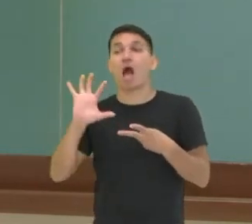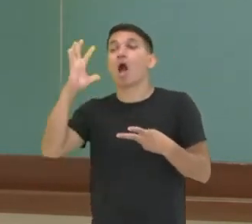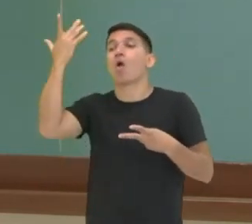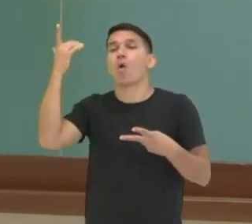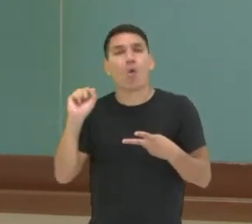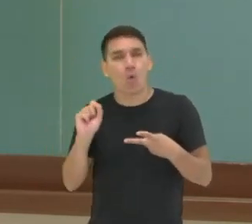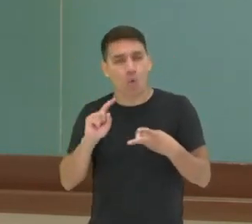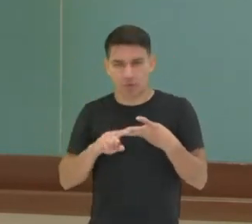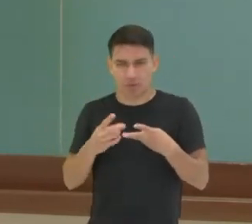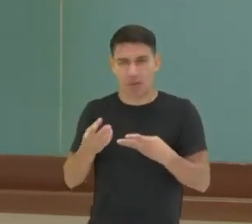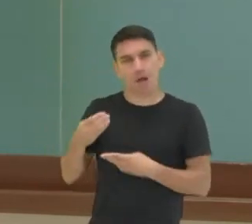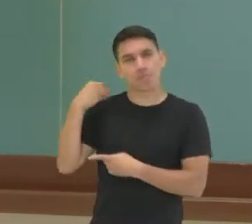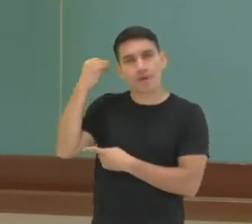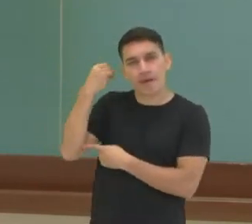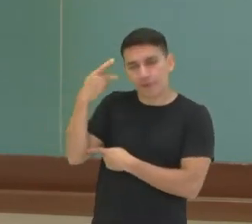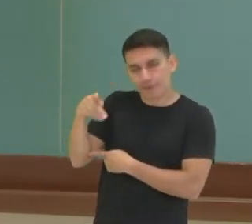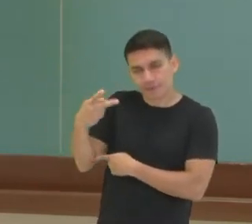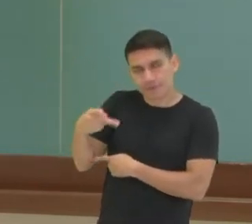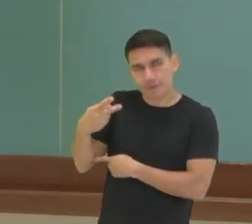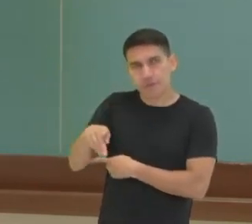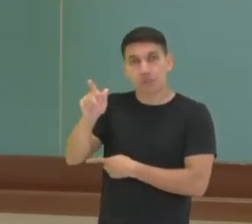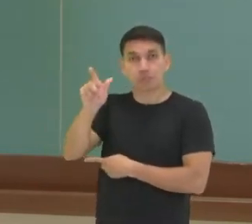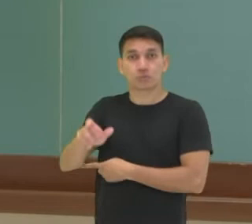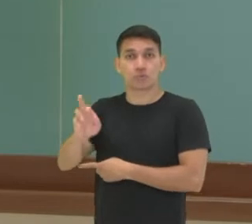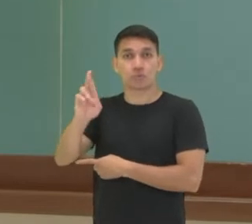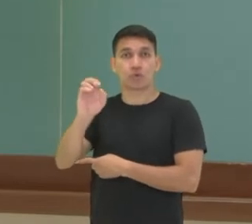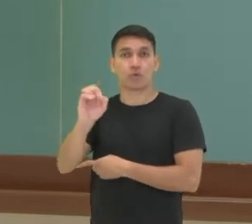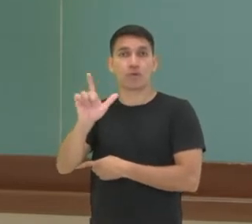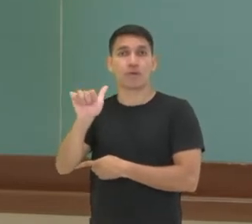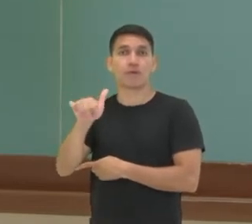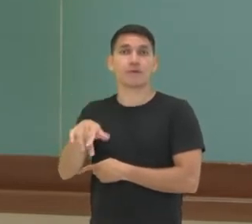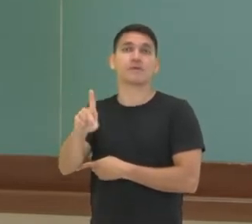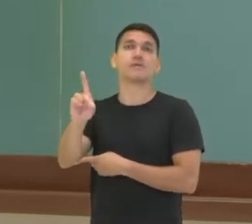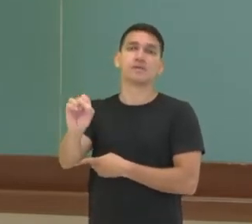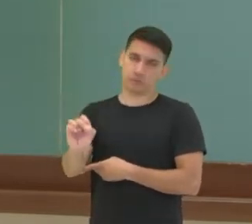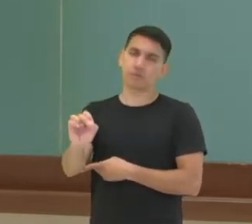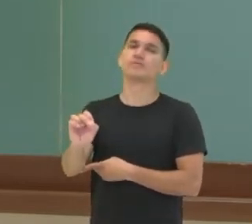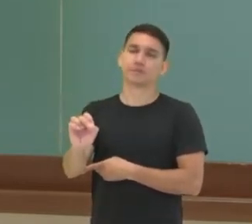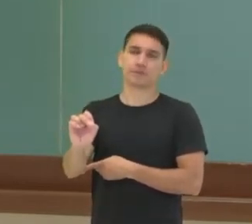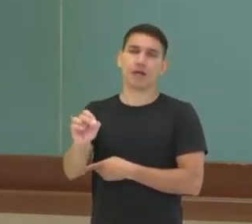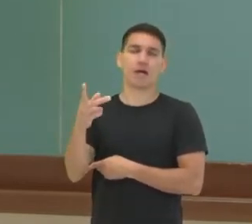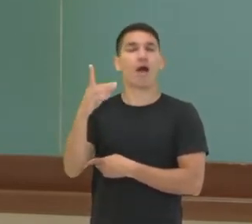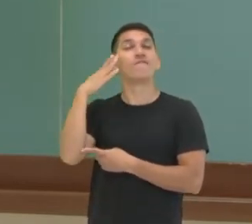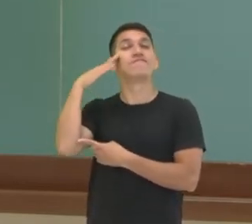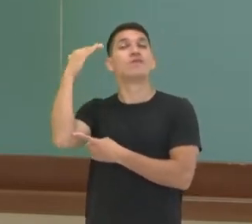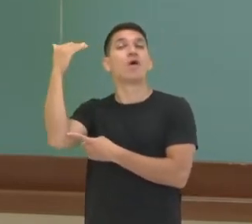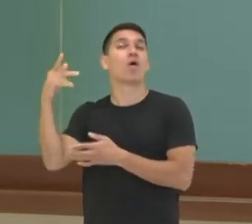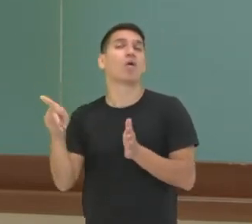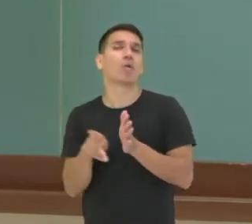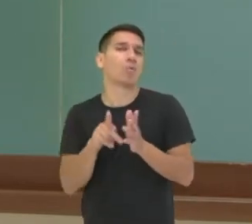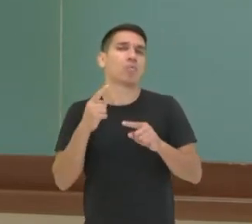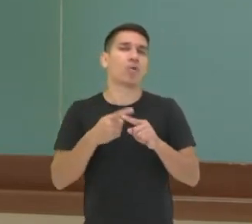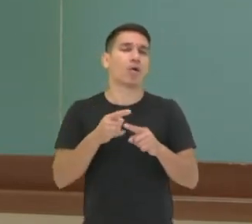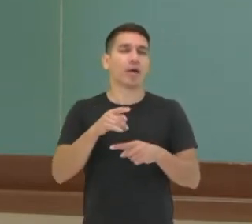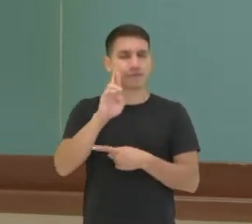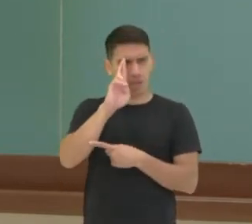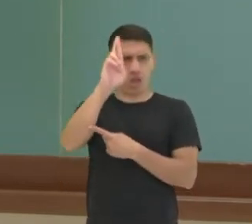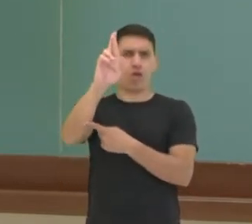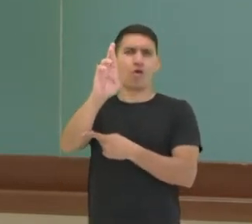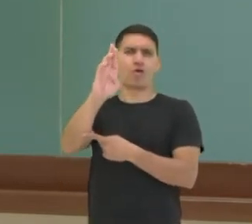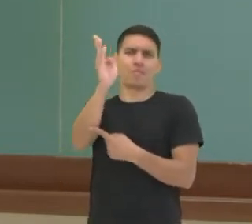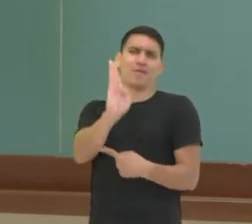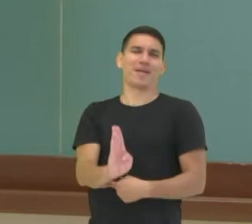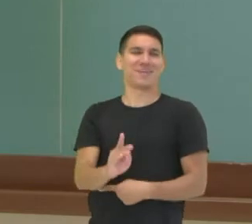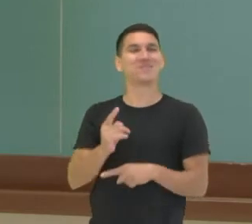aos acontecimentos ali do Rolando Boldrin, né? Conhecido aí, né, por Senhor Brasil, porque tem